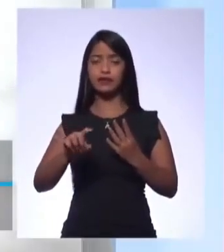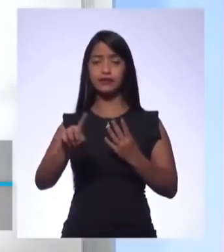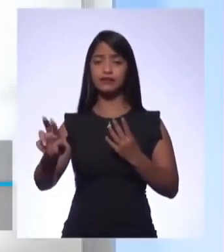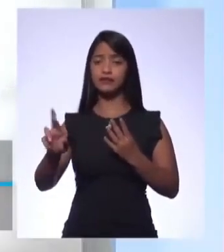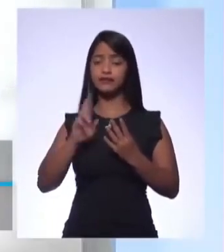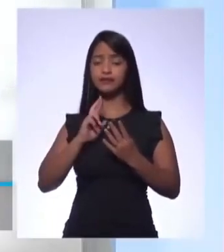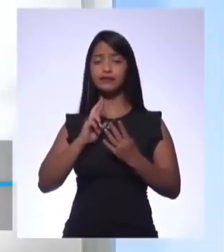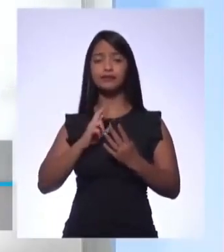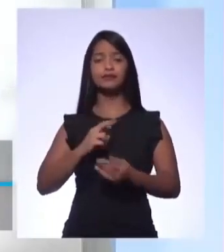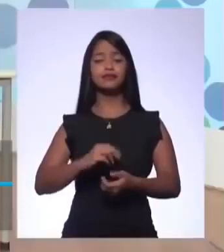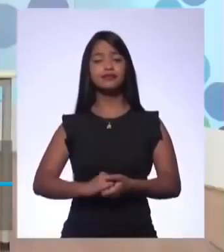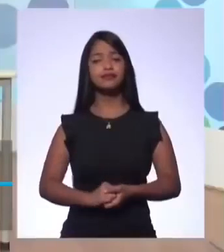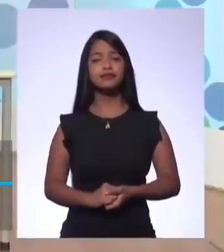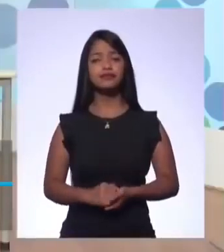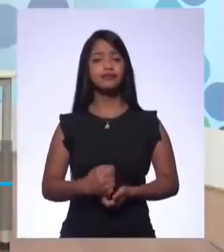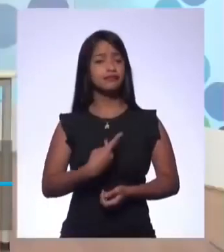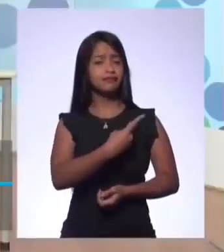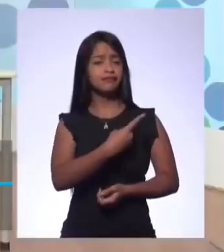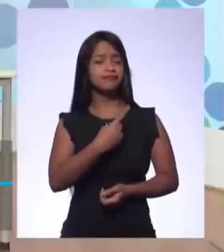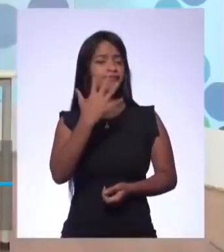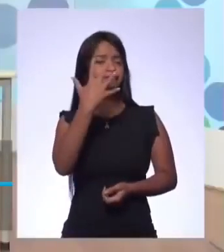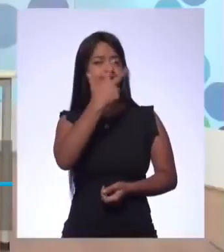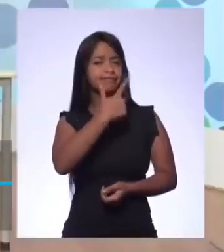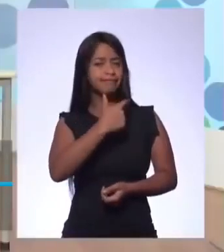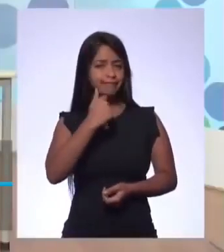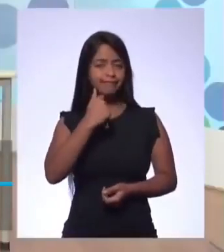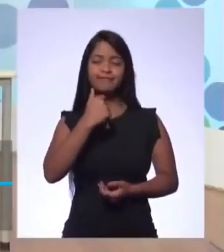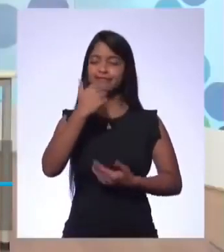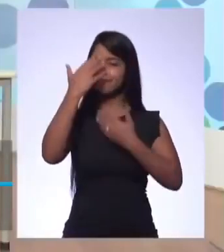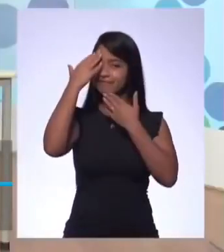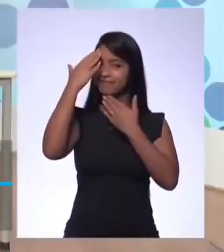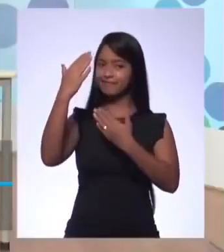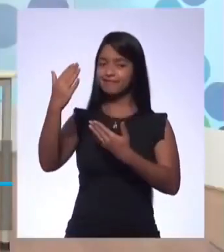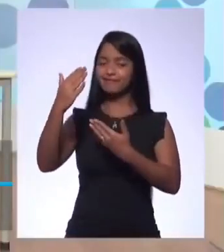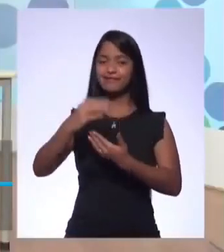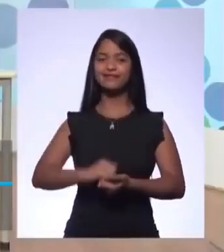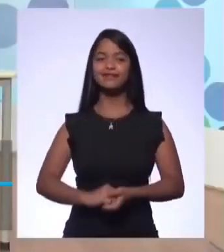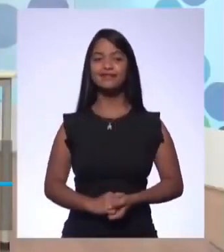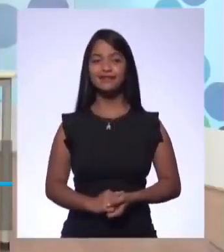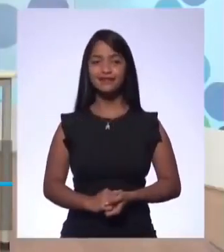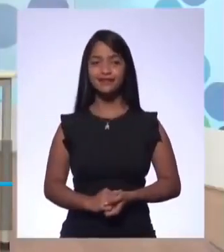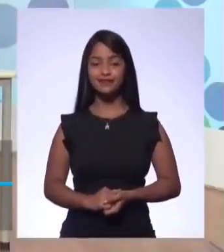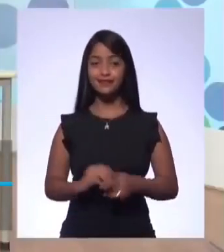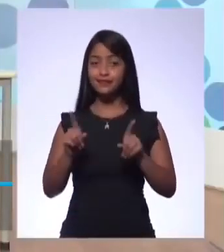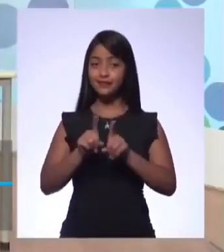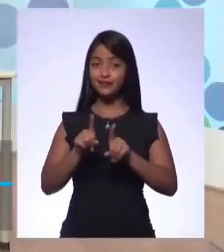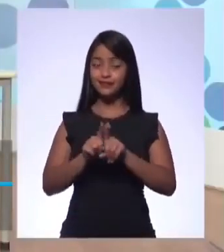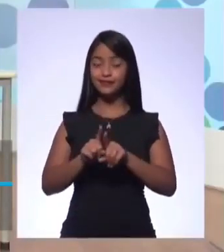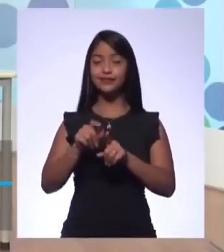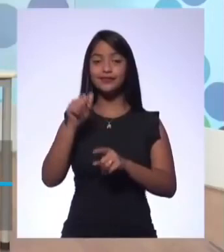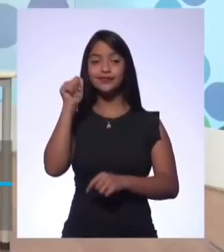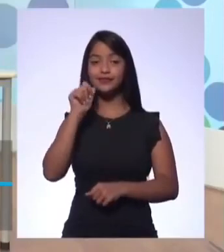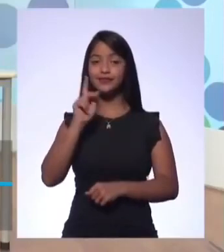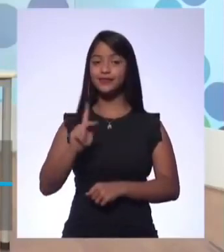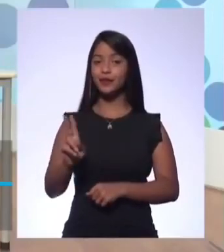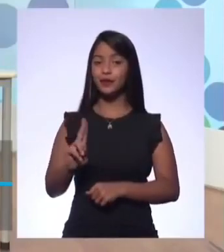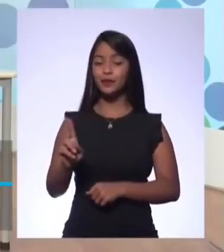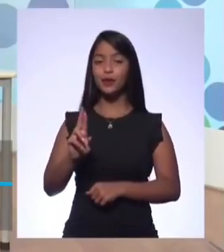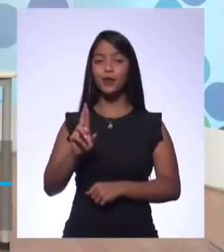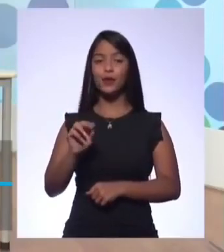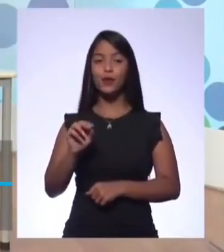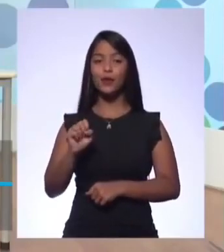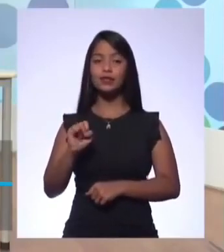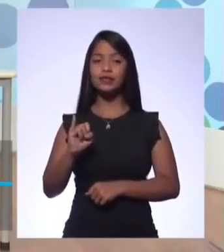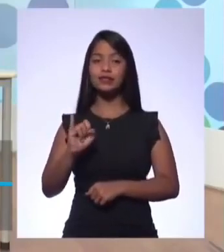beautiful persons. Ok, thank you. Pessoas lindas, thank you. A Rosilane, né, ela achou